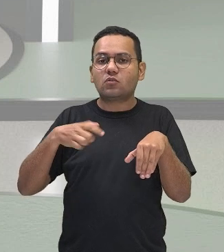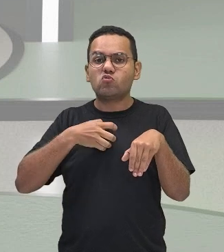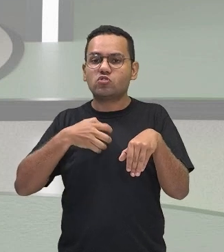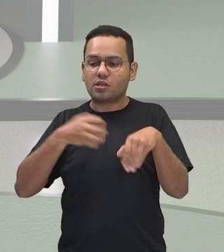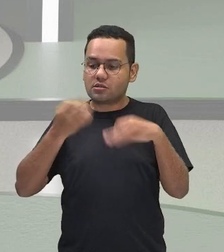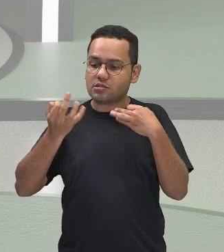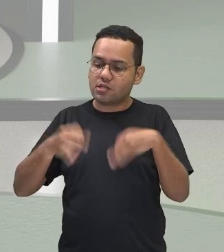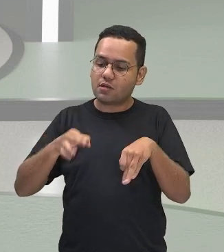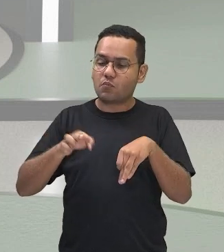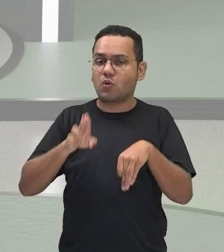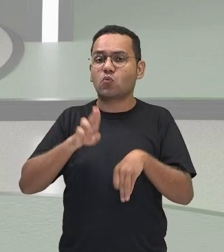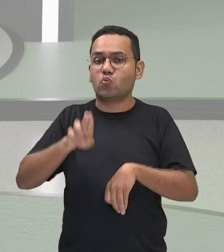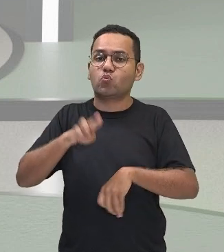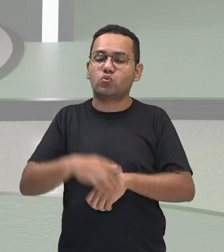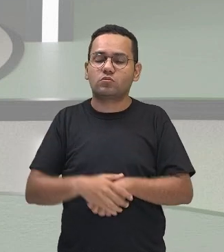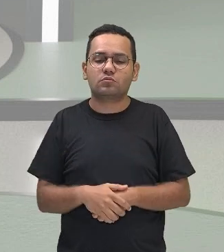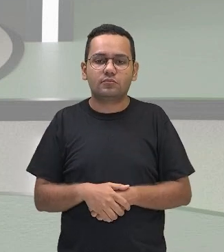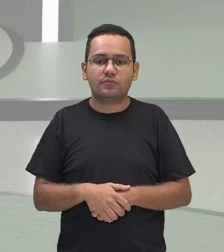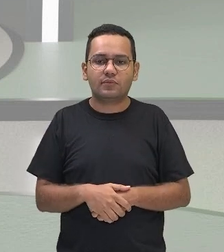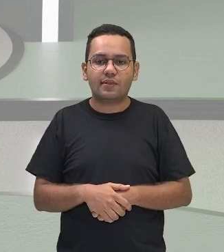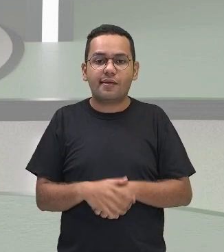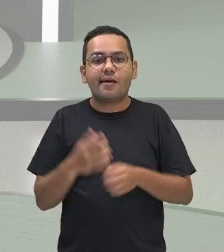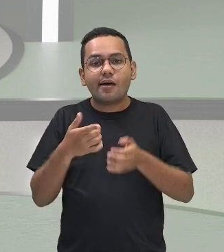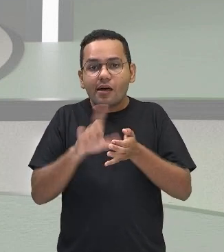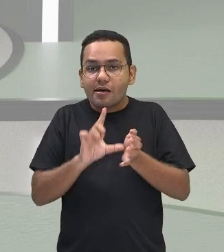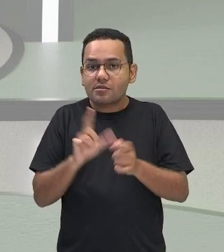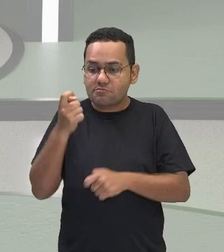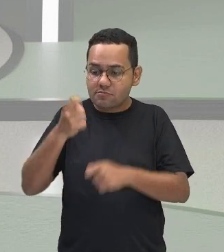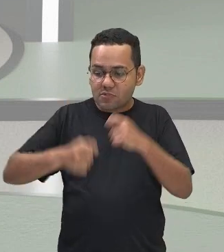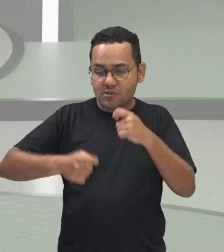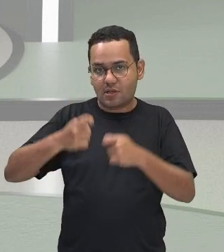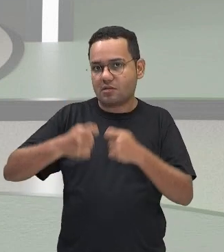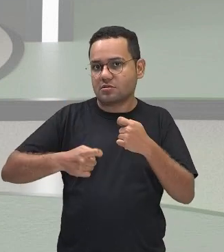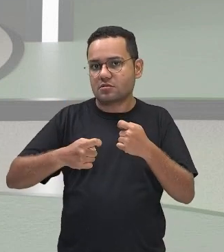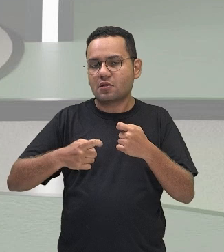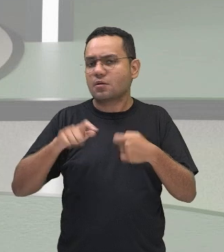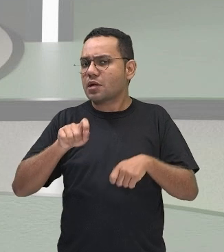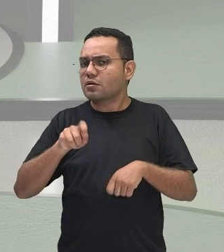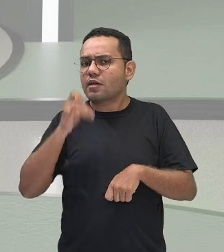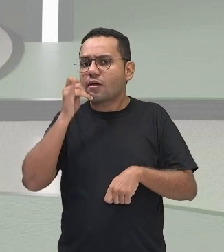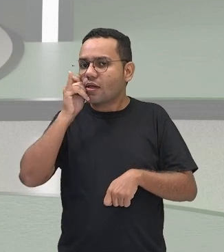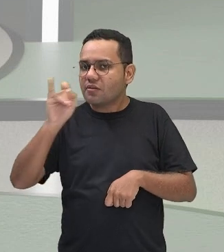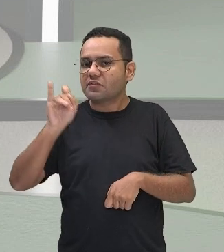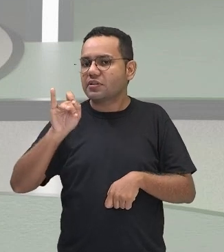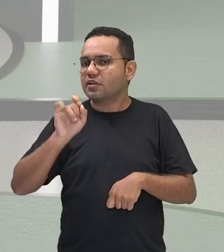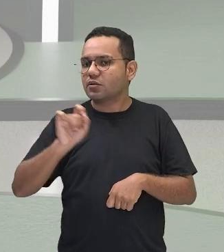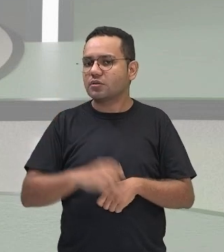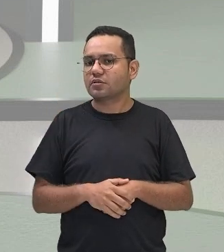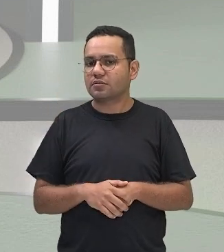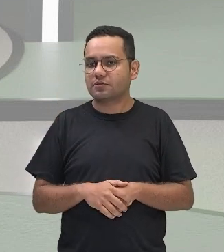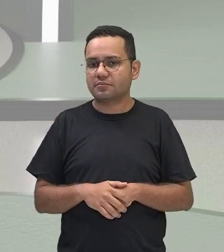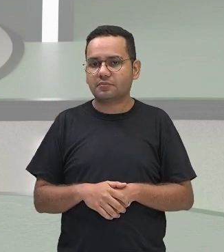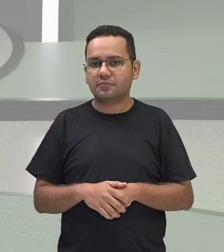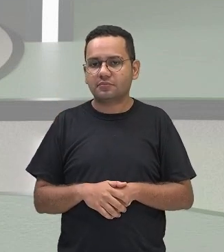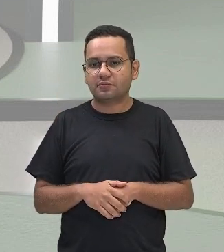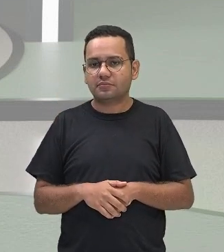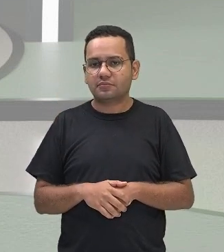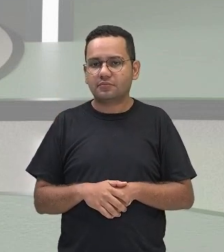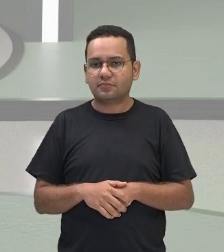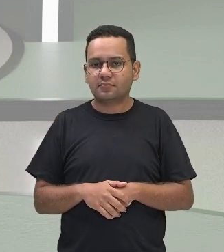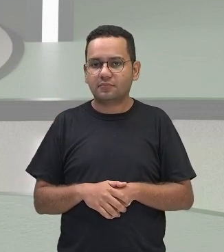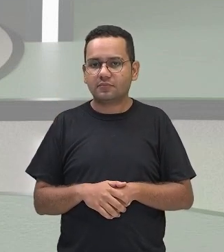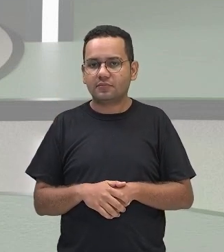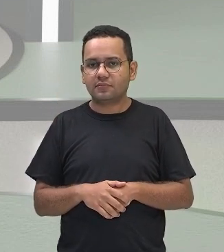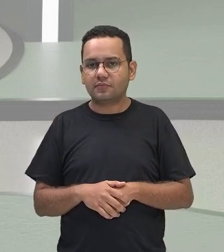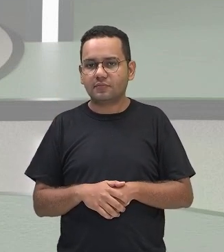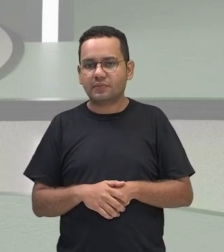objeto antes da relação sexual, para que ele bloqueie a entrada, né, bloqueie a abertura que existe no final